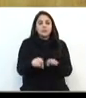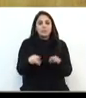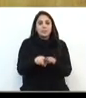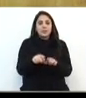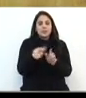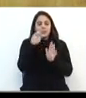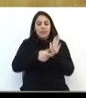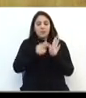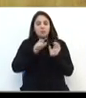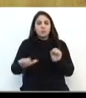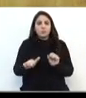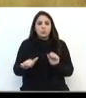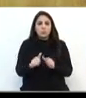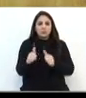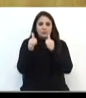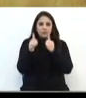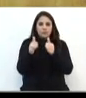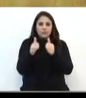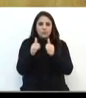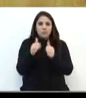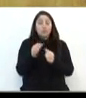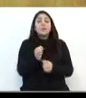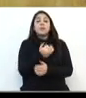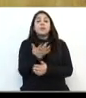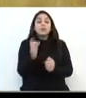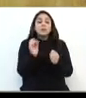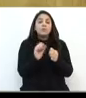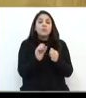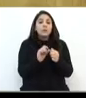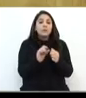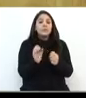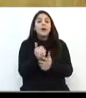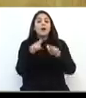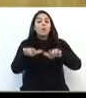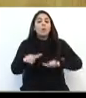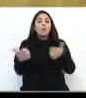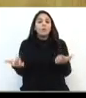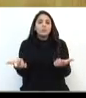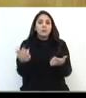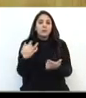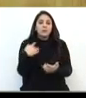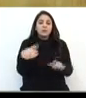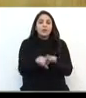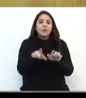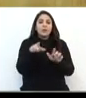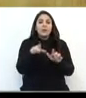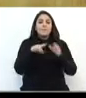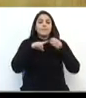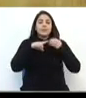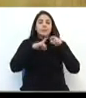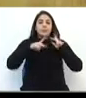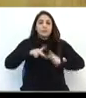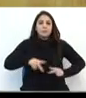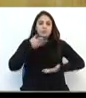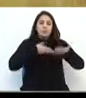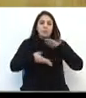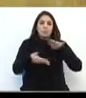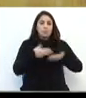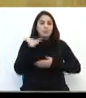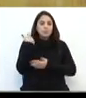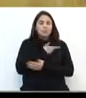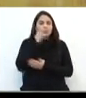elas aconteceram e quem foram os autores dessas ocorrências, para que nós possamos ter